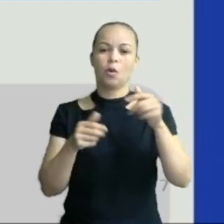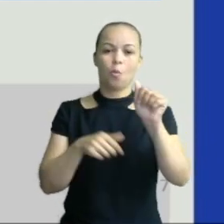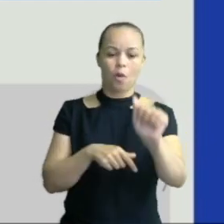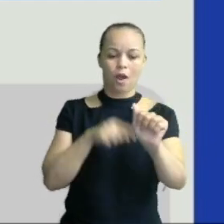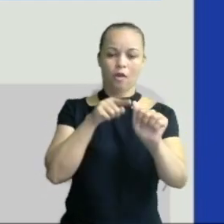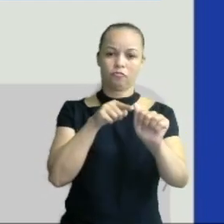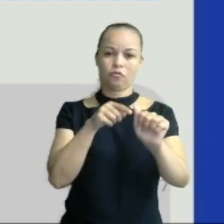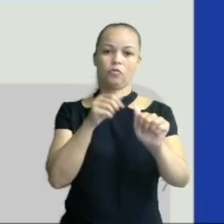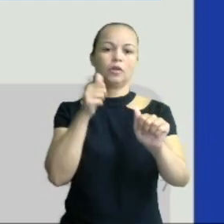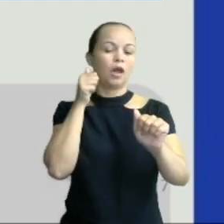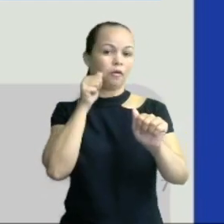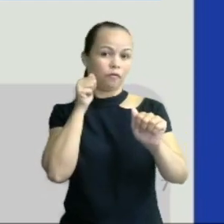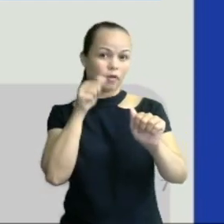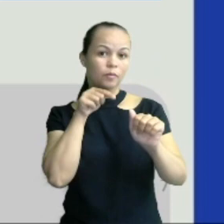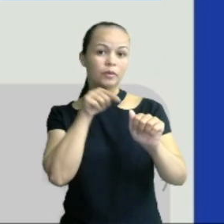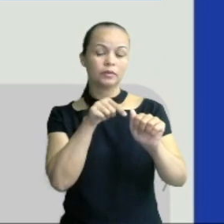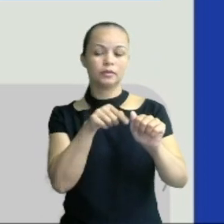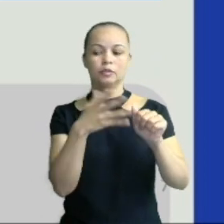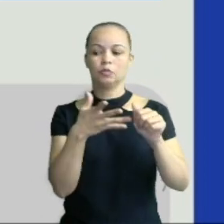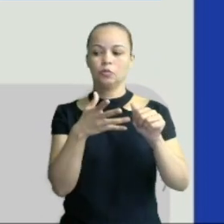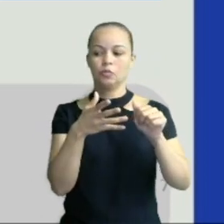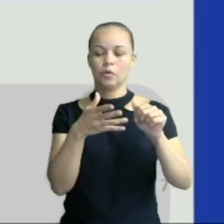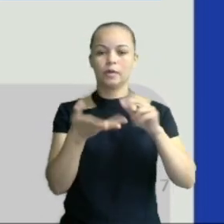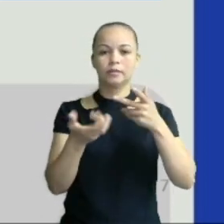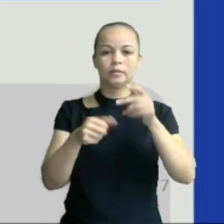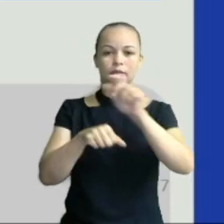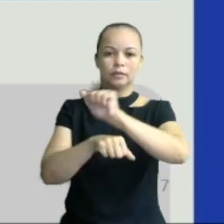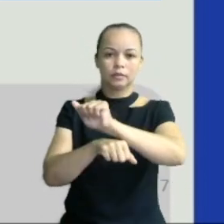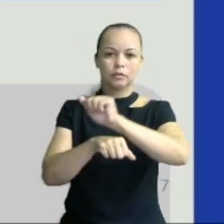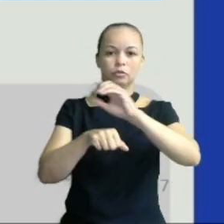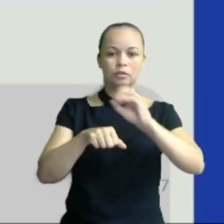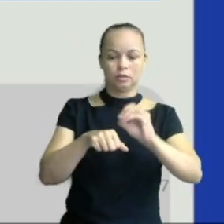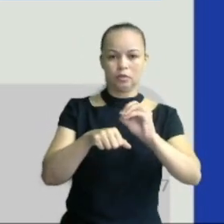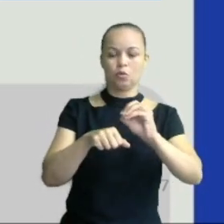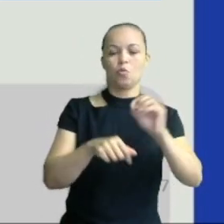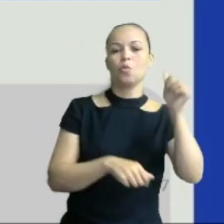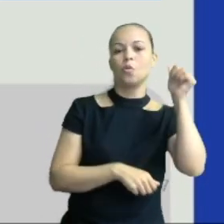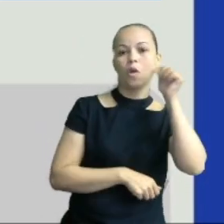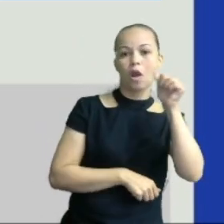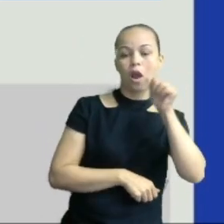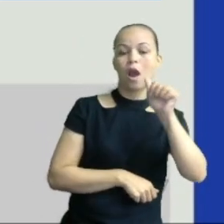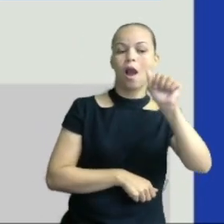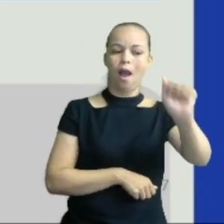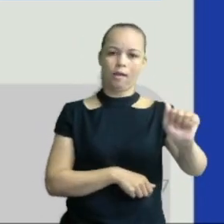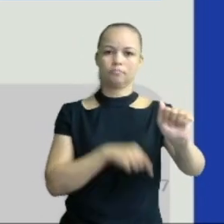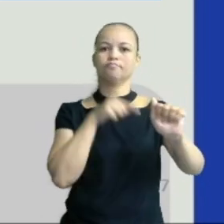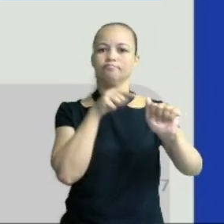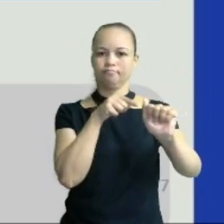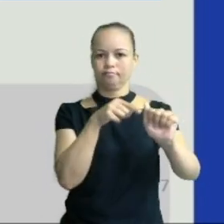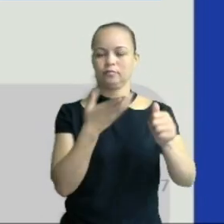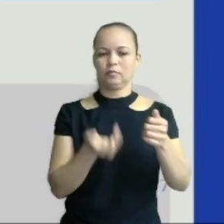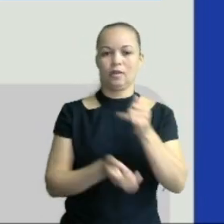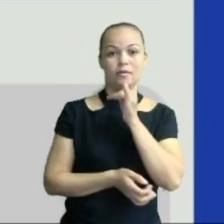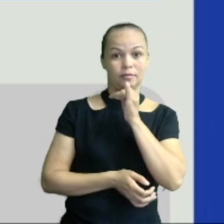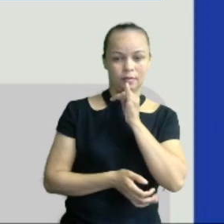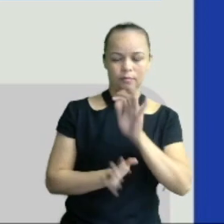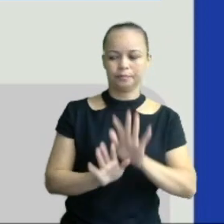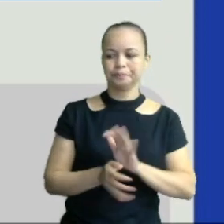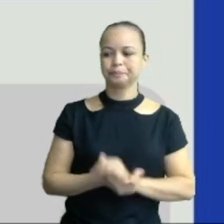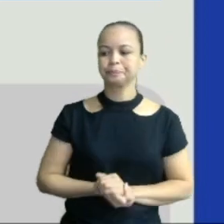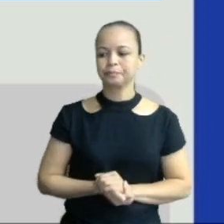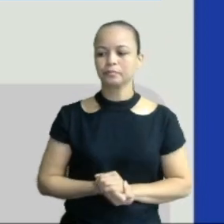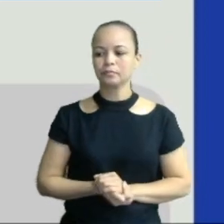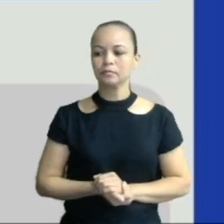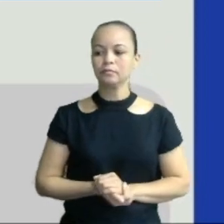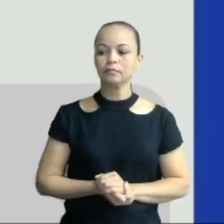feminino antecedido de um artigo feminino a. Vamos ver o exemplo? Ela